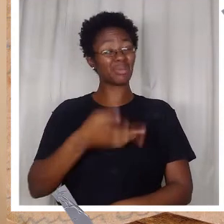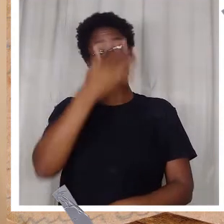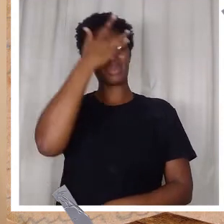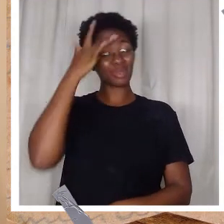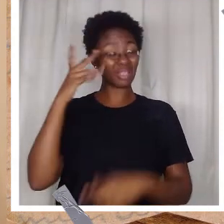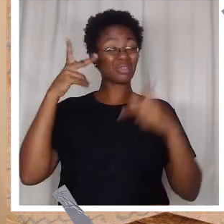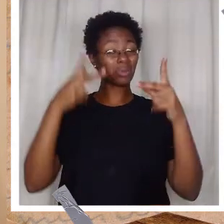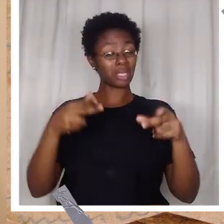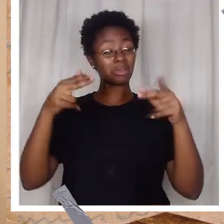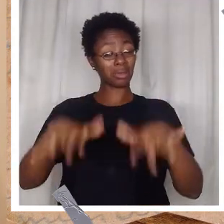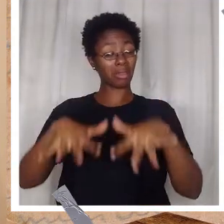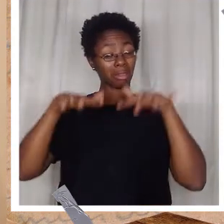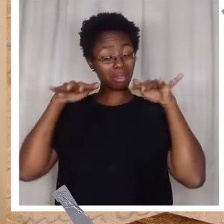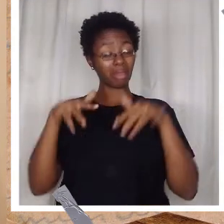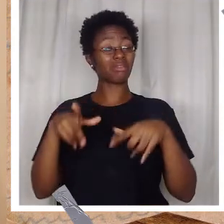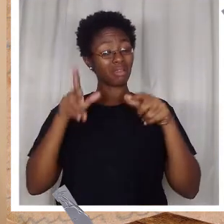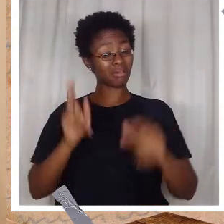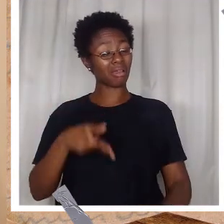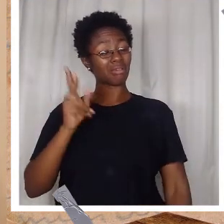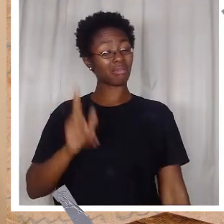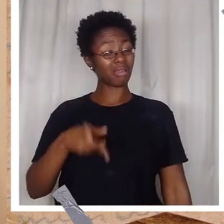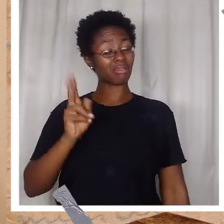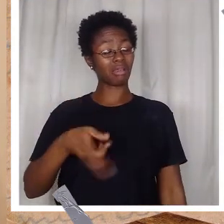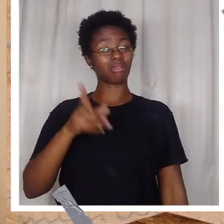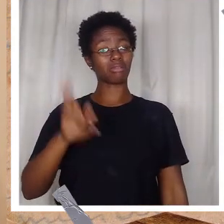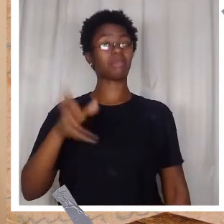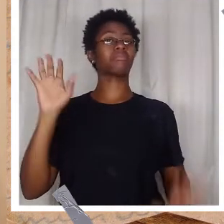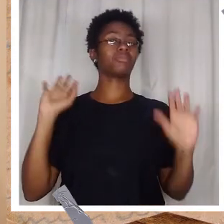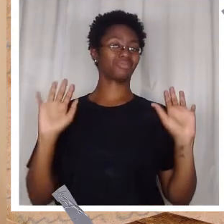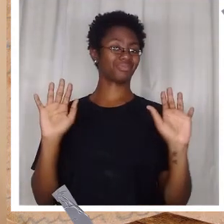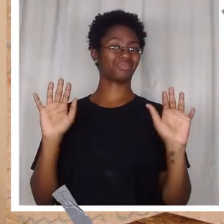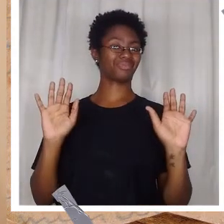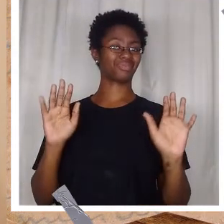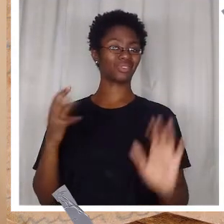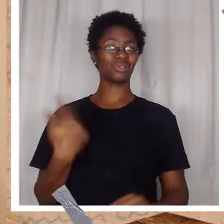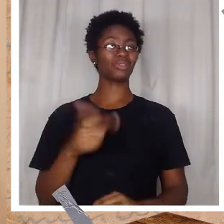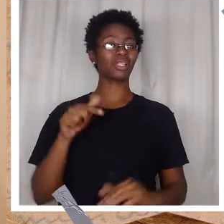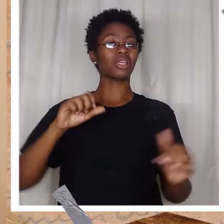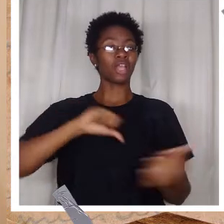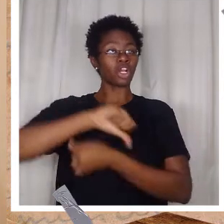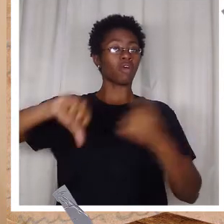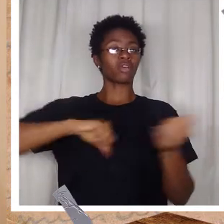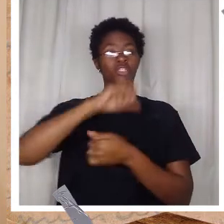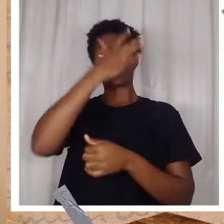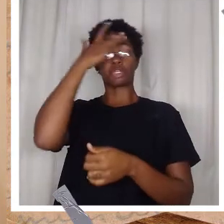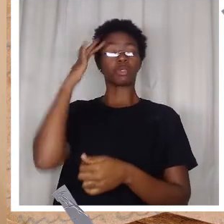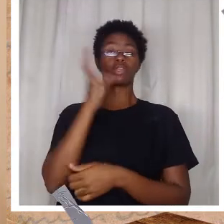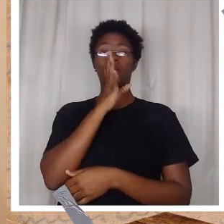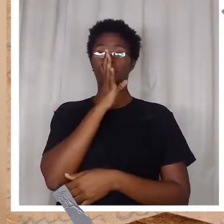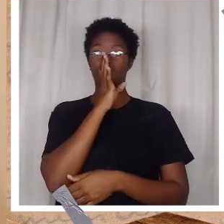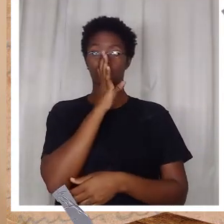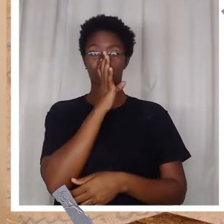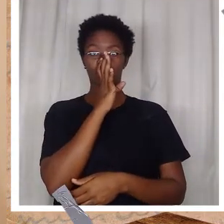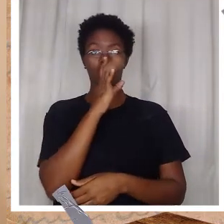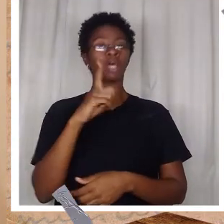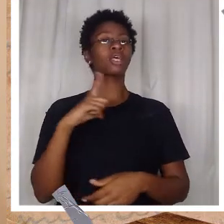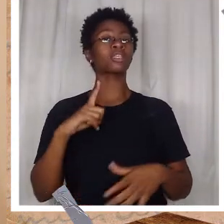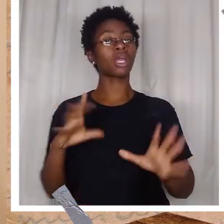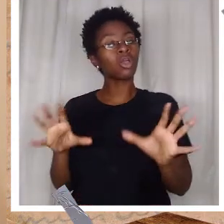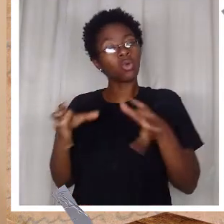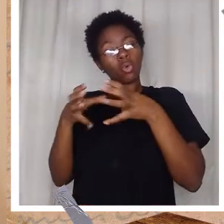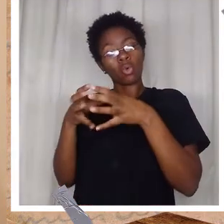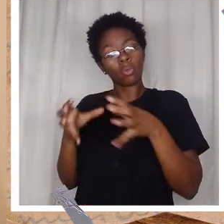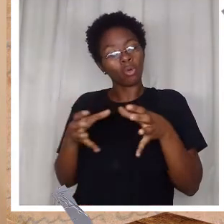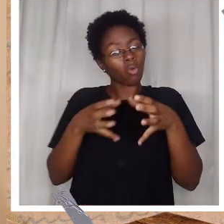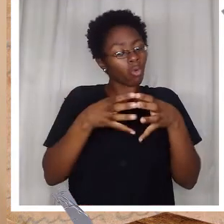não renovou a plateia do teatro na sua totalidade. Existem alguns nichos,